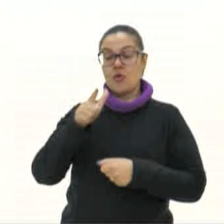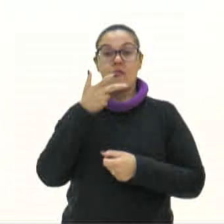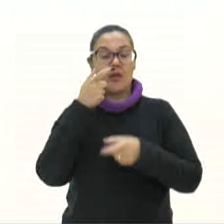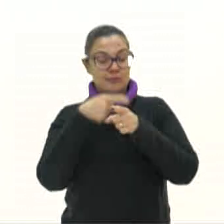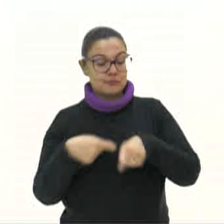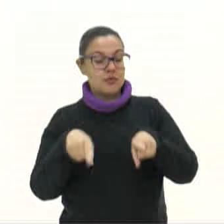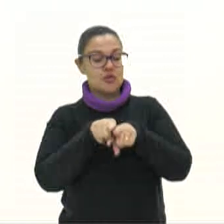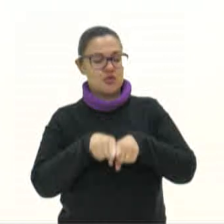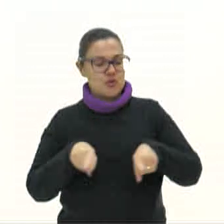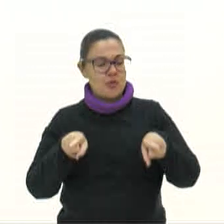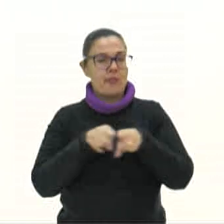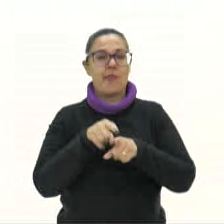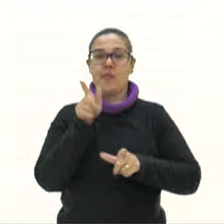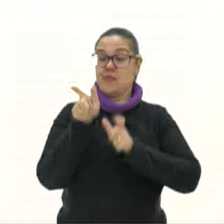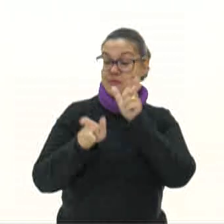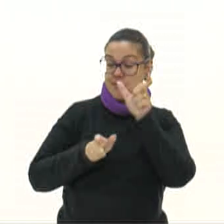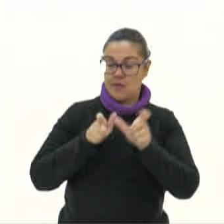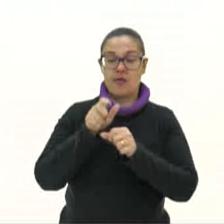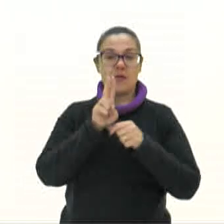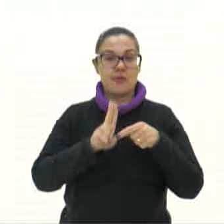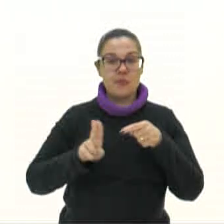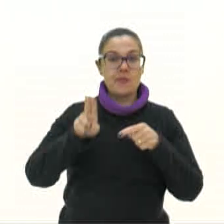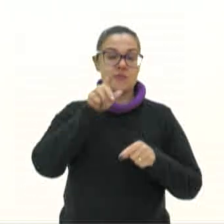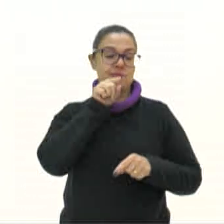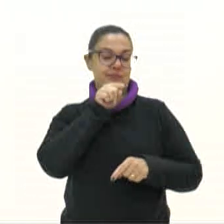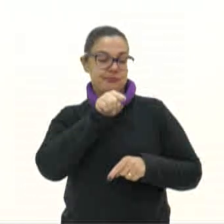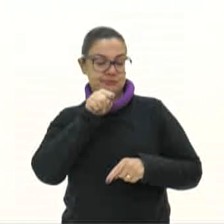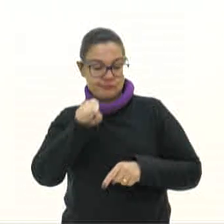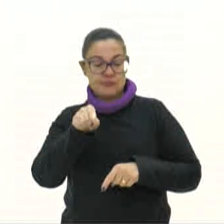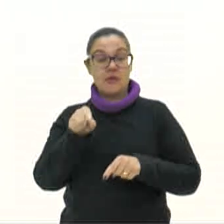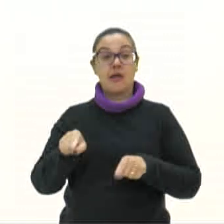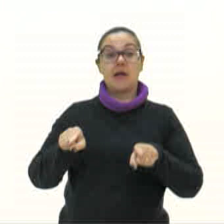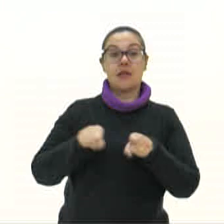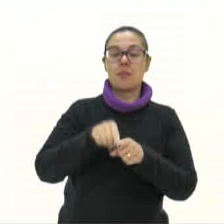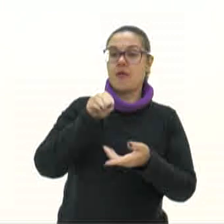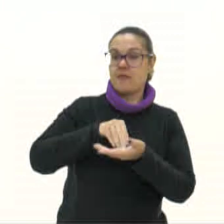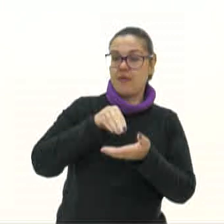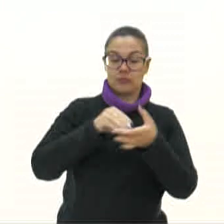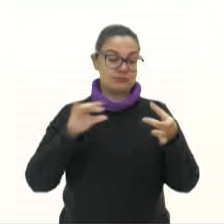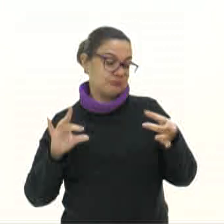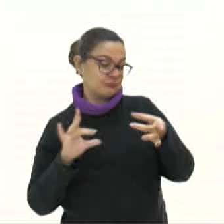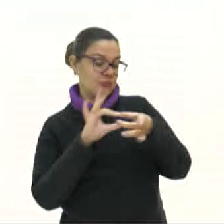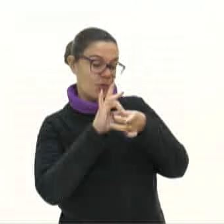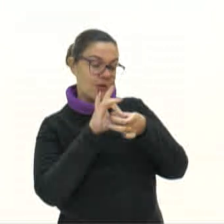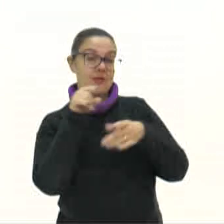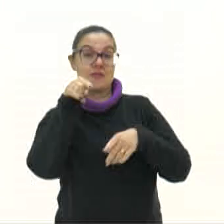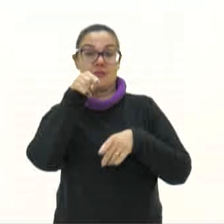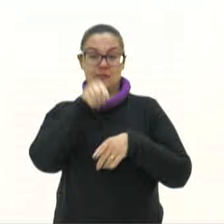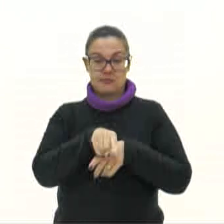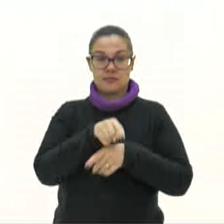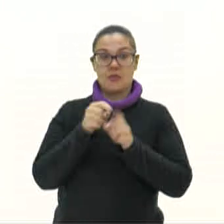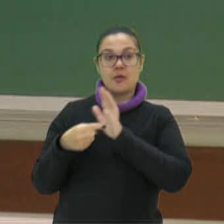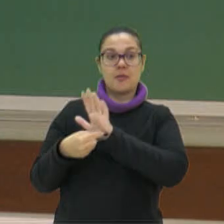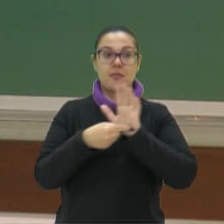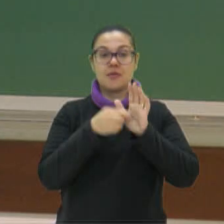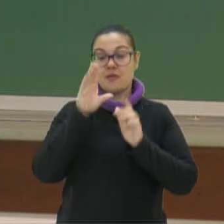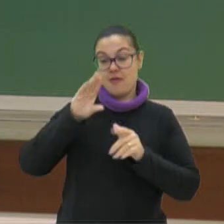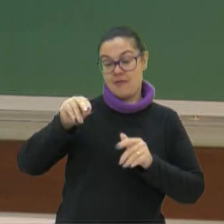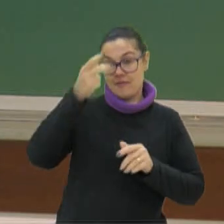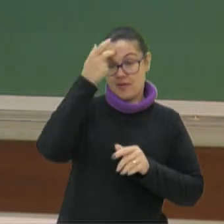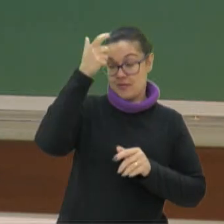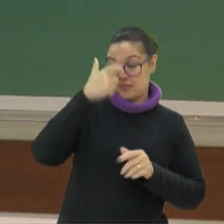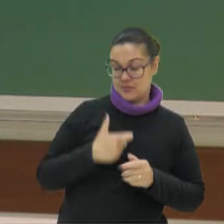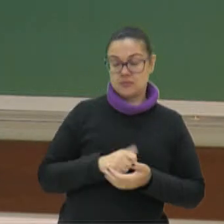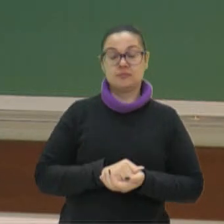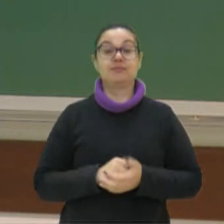repetição desnecessária de algumas palavras, o uso das reticências e a ausência de elementos conectivos representa a fala humana,